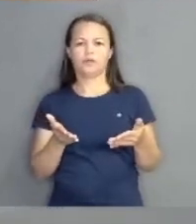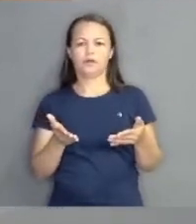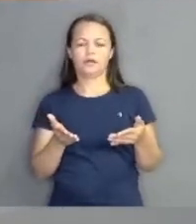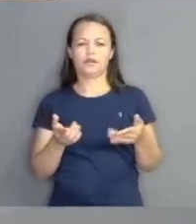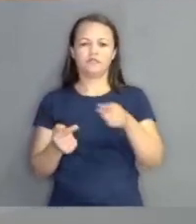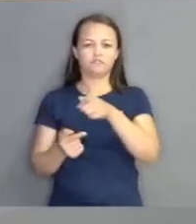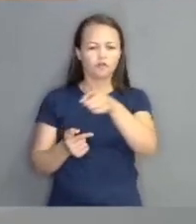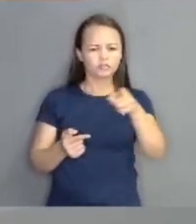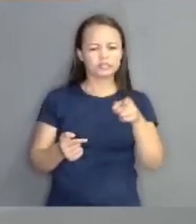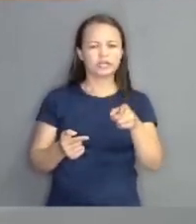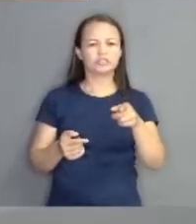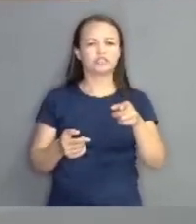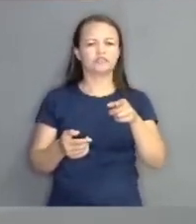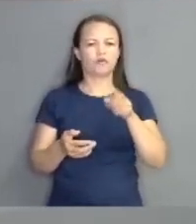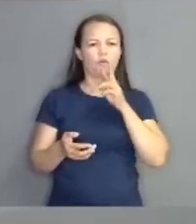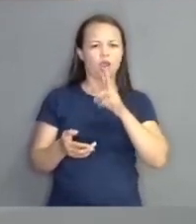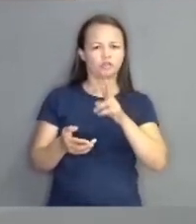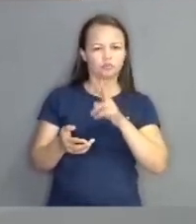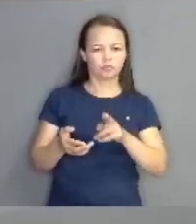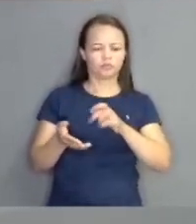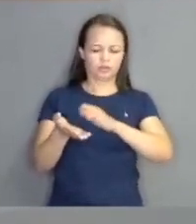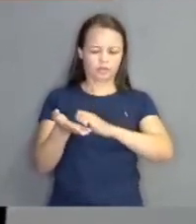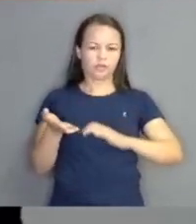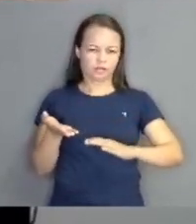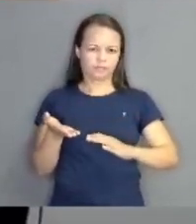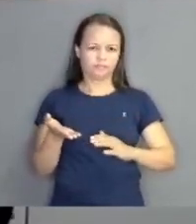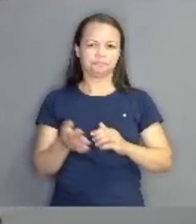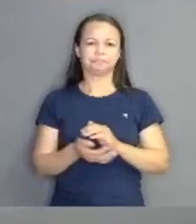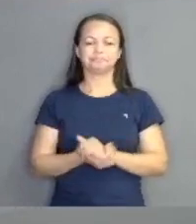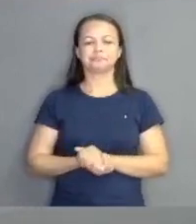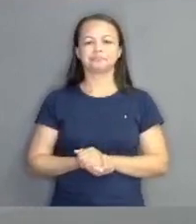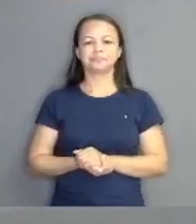vocês. Vocês vão fazer aí em forma de exercício.